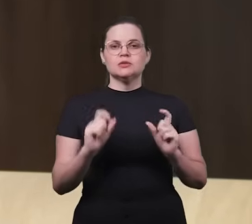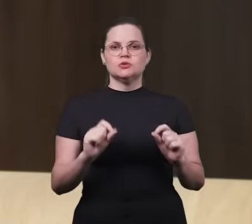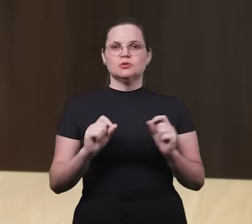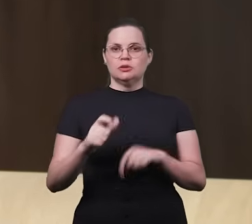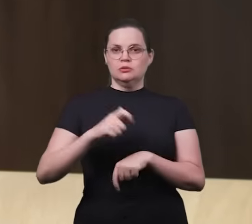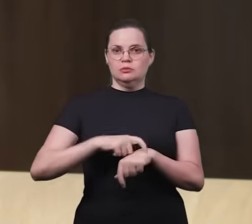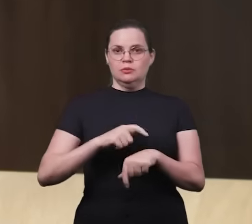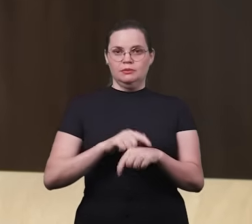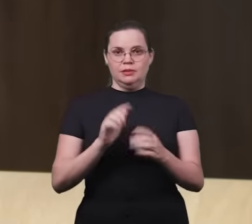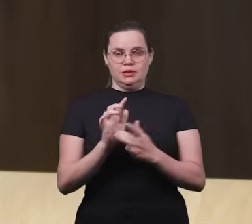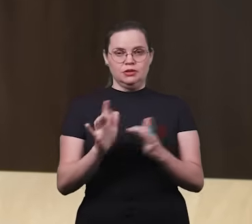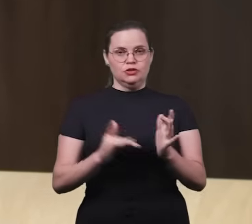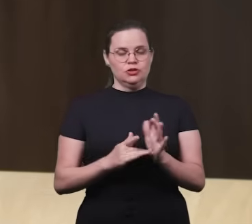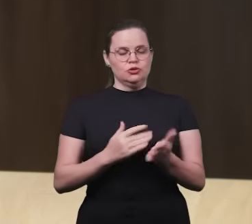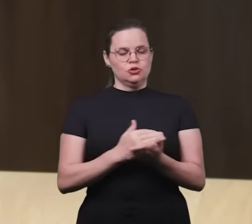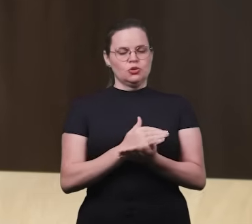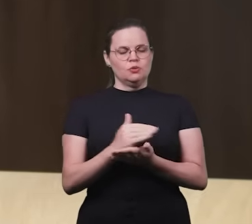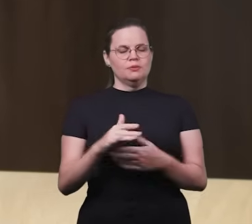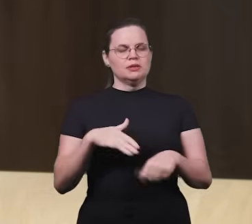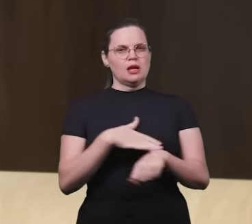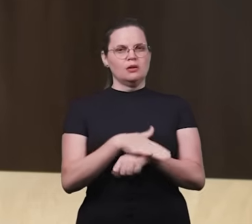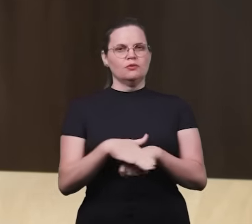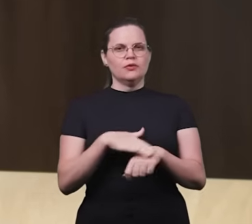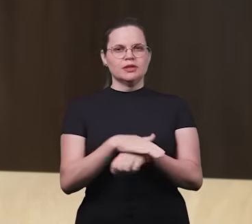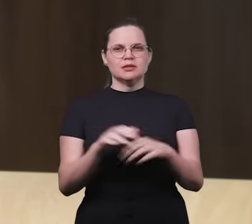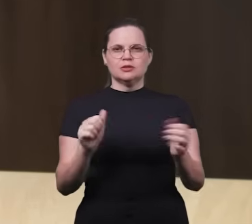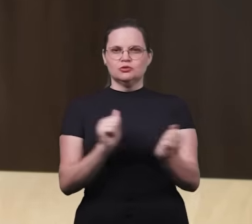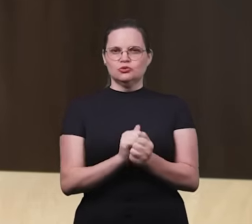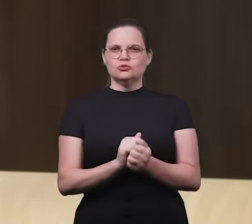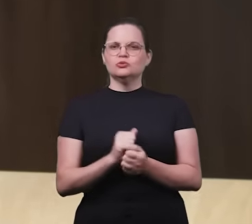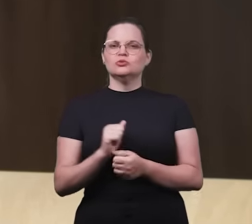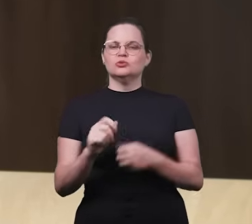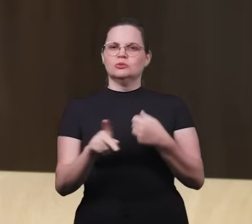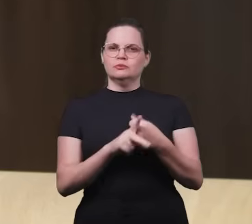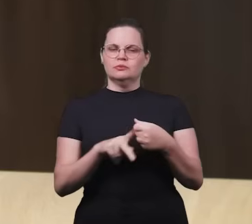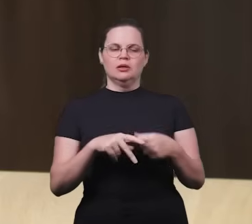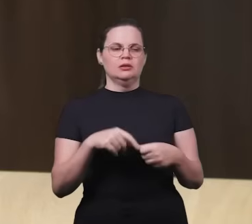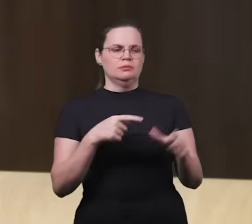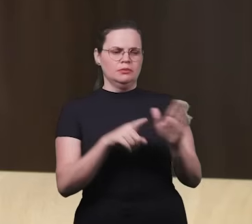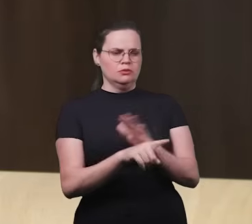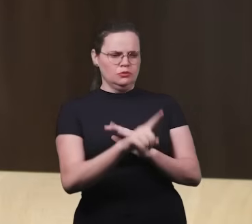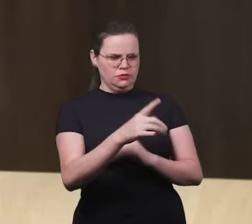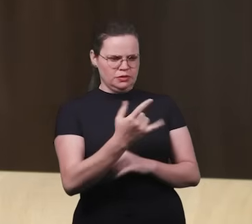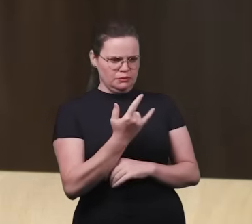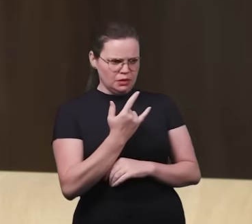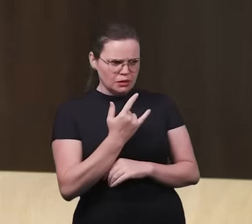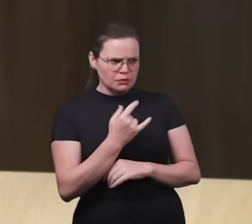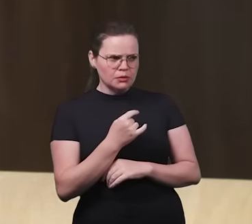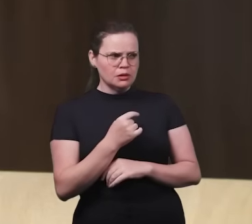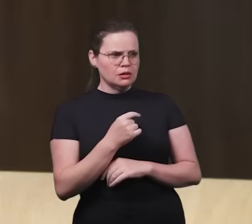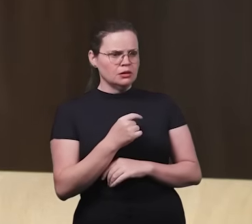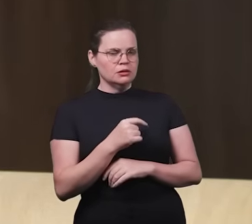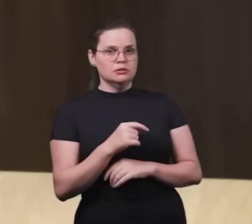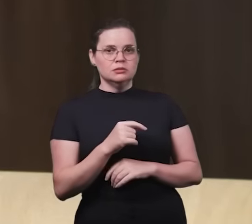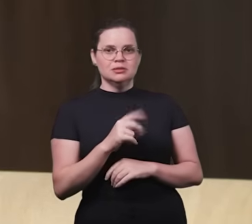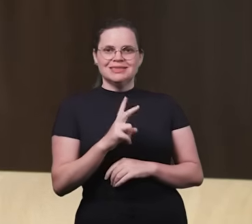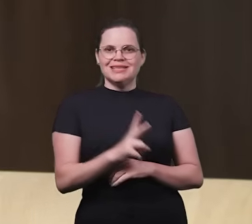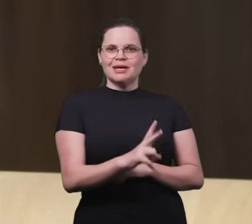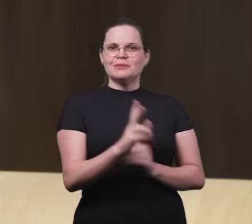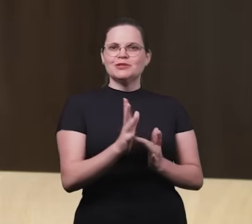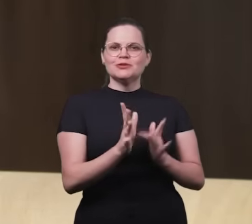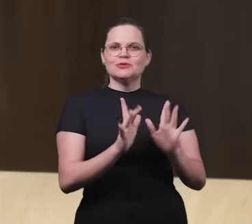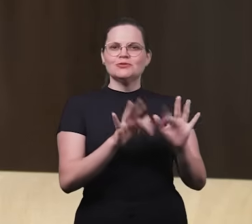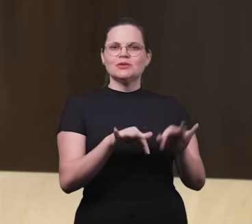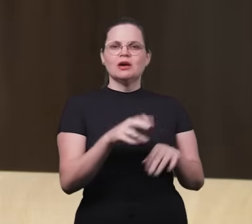Jesus ele começa a dialogar com Pedro, Pedro, tu me amas? E Jesus sempre